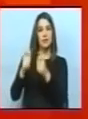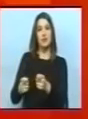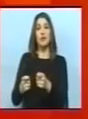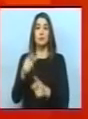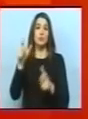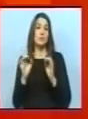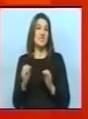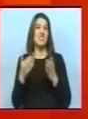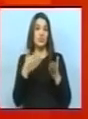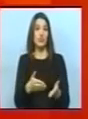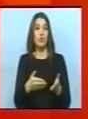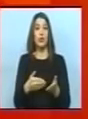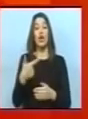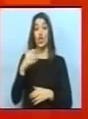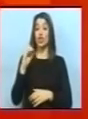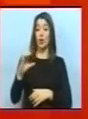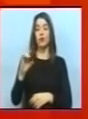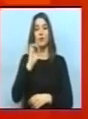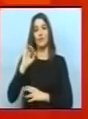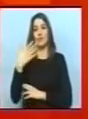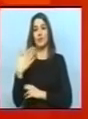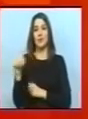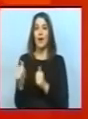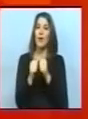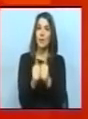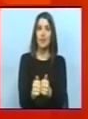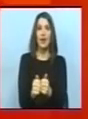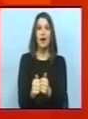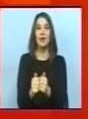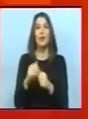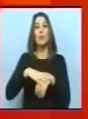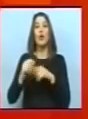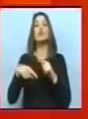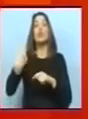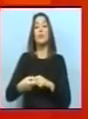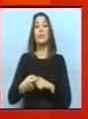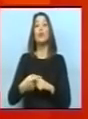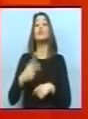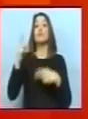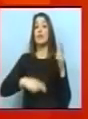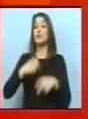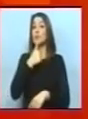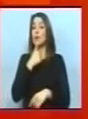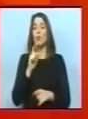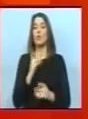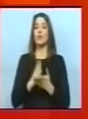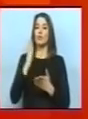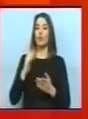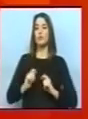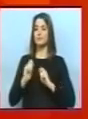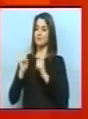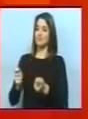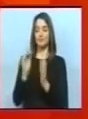um contabilista certificado é fundamental para fazer o acompanhamento depois da tributação, porque não é só propriamente a sucessão e a parte